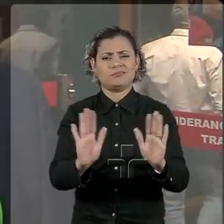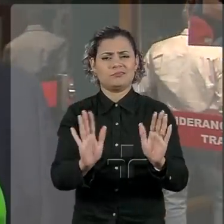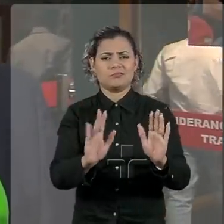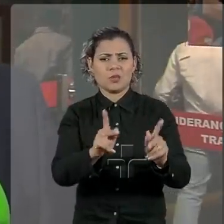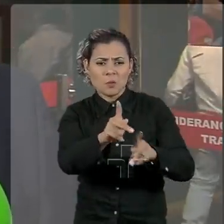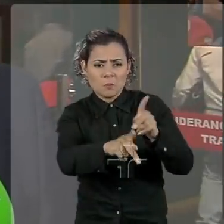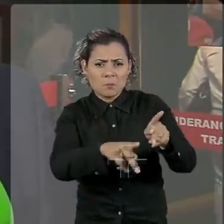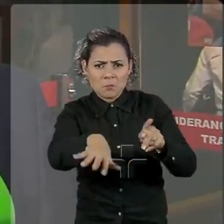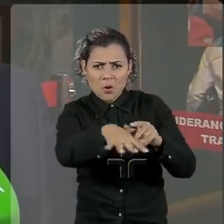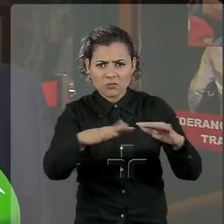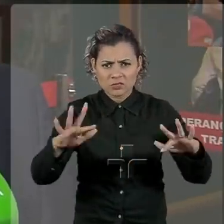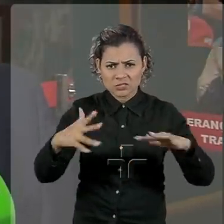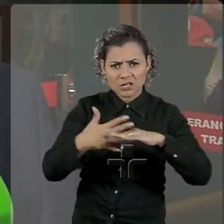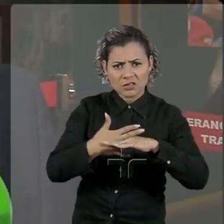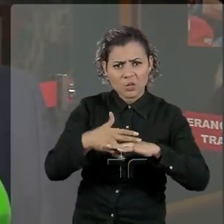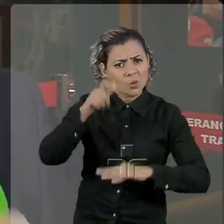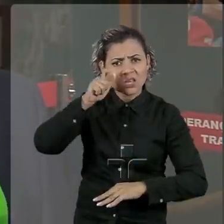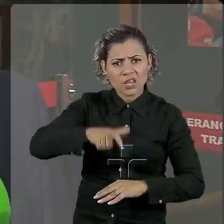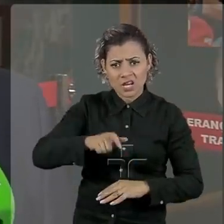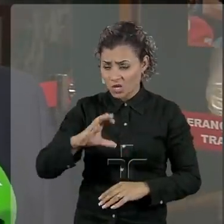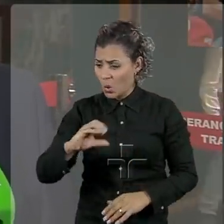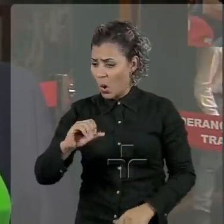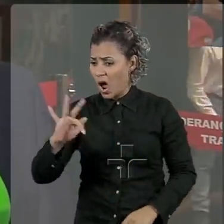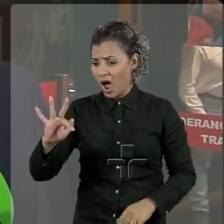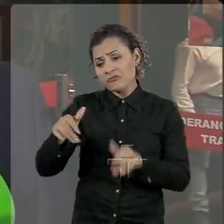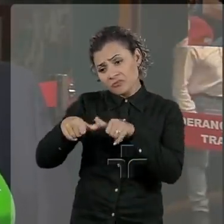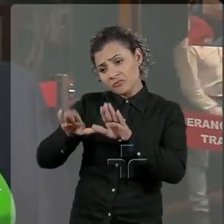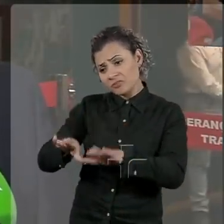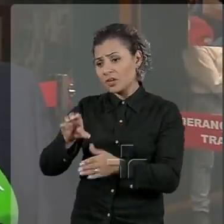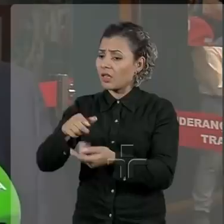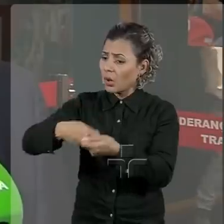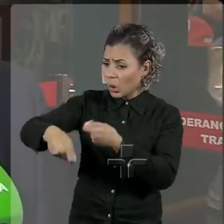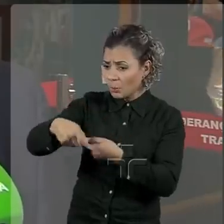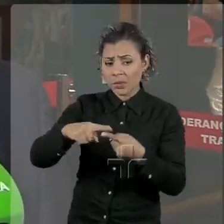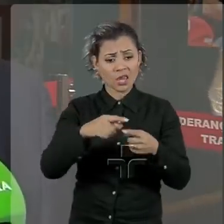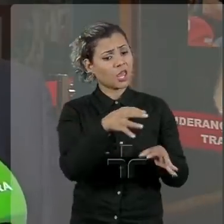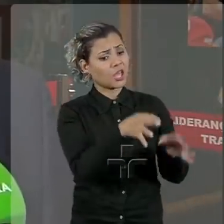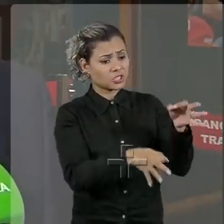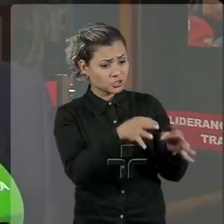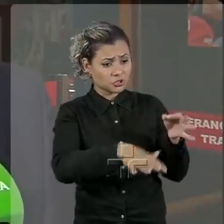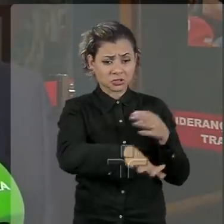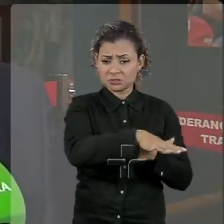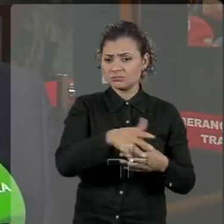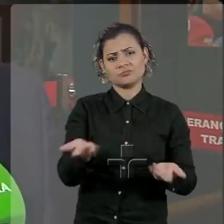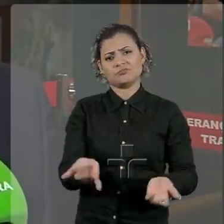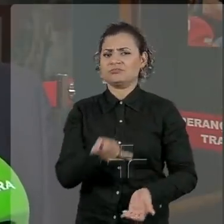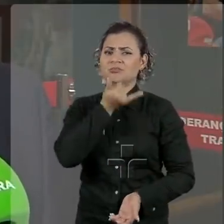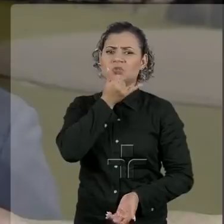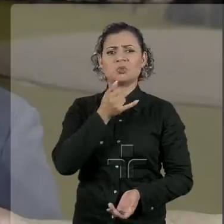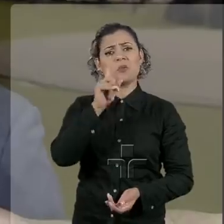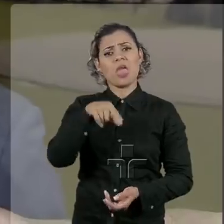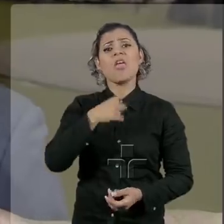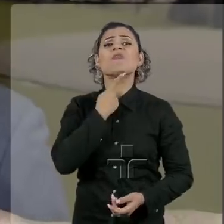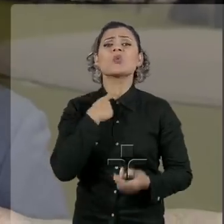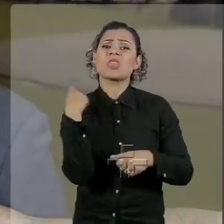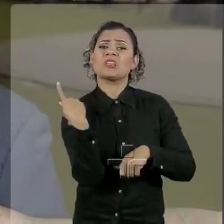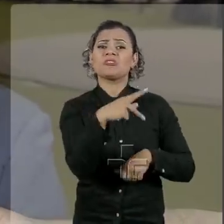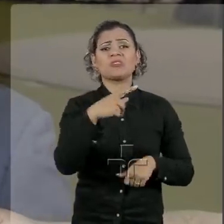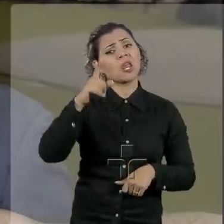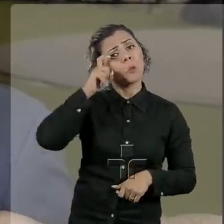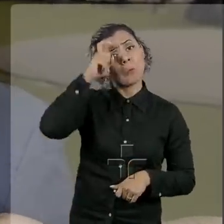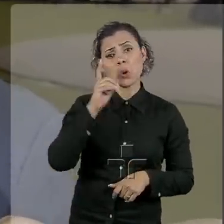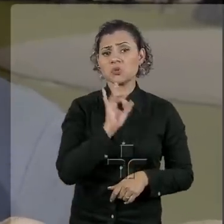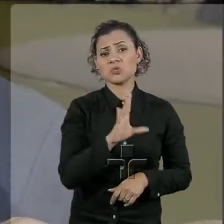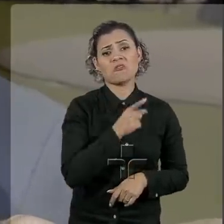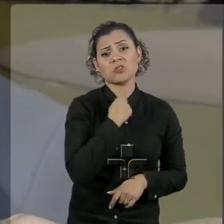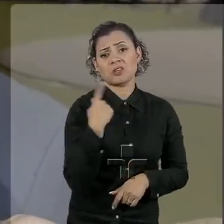cidadão? Se o COAF vai estar no Ministério da Fazenda, vai estar no Ministério da Justiça, era um capricho do juiz Sérgio Moro. Infelizmente,